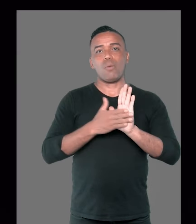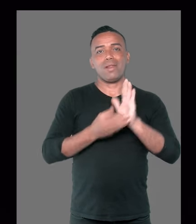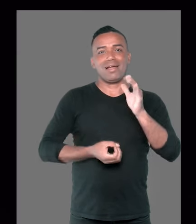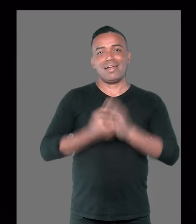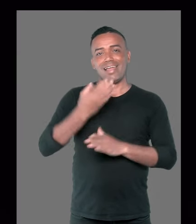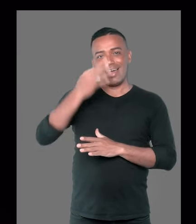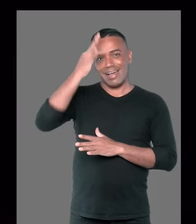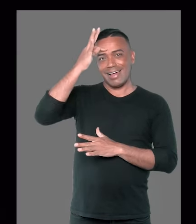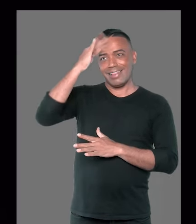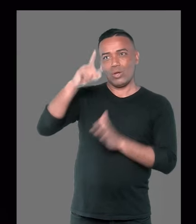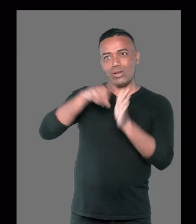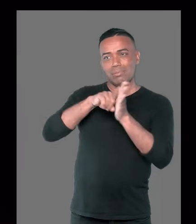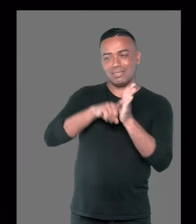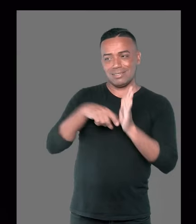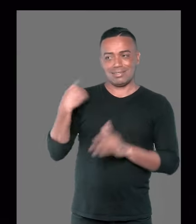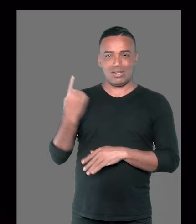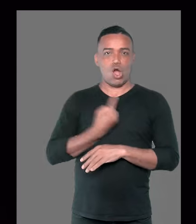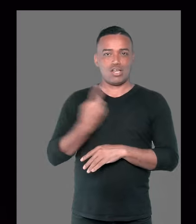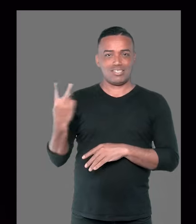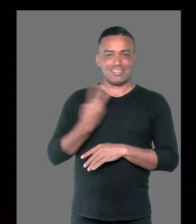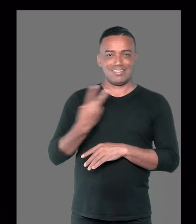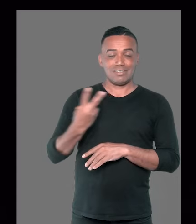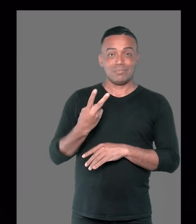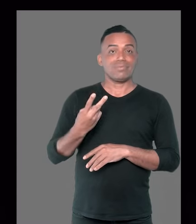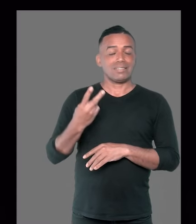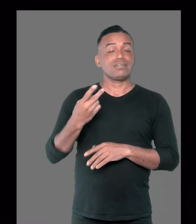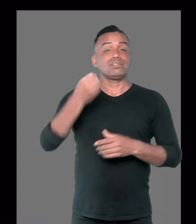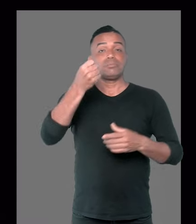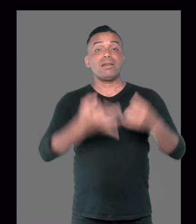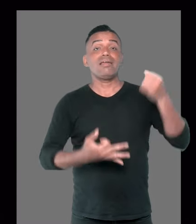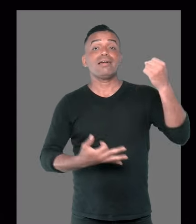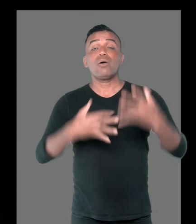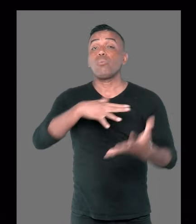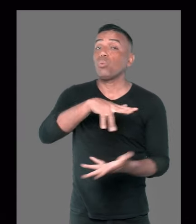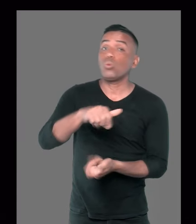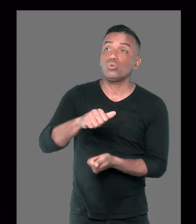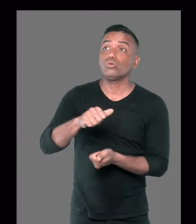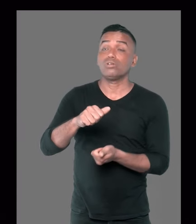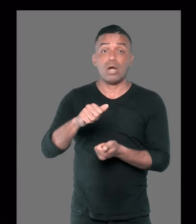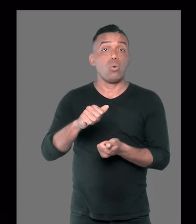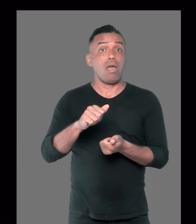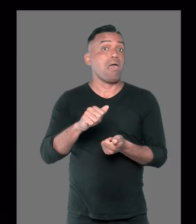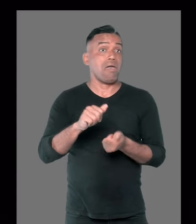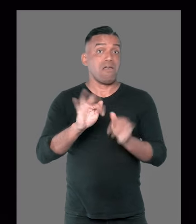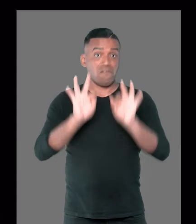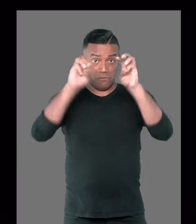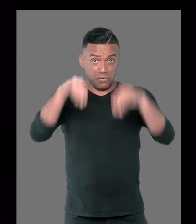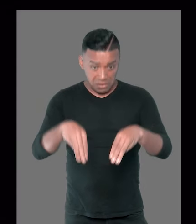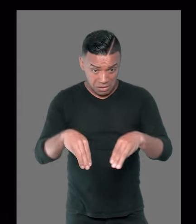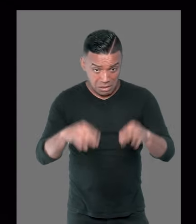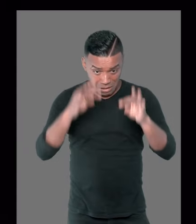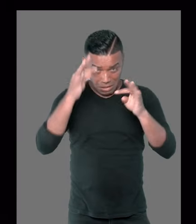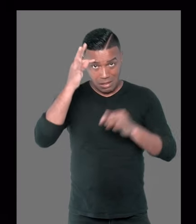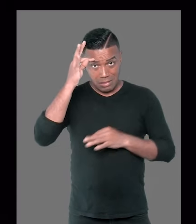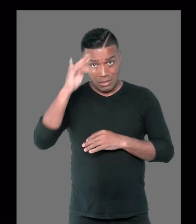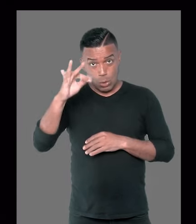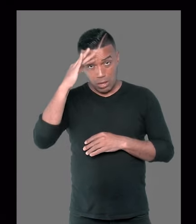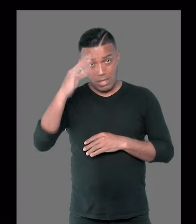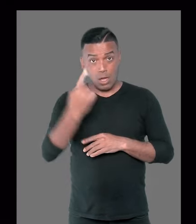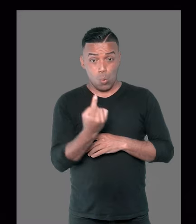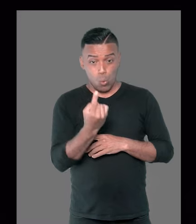como é que a gente explica o mundo né e uma teoria que a gente também não tá dizendo nem que é definitivo nem que é ou Deva ser única ou que é